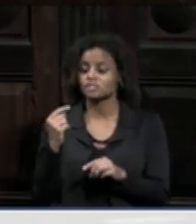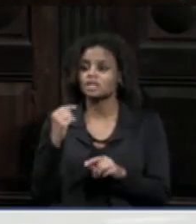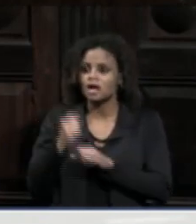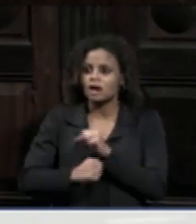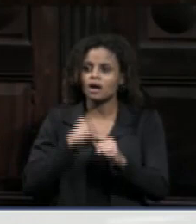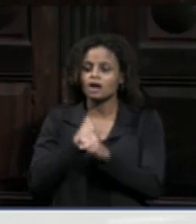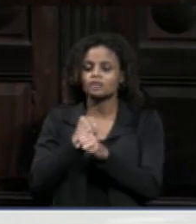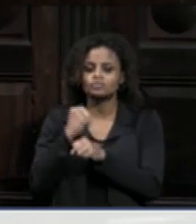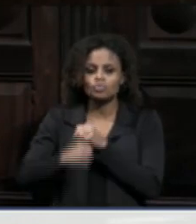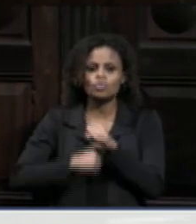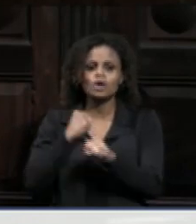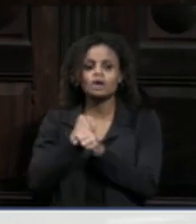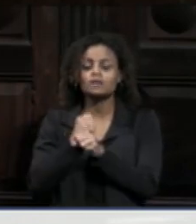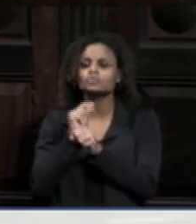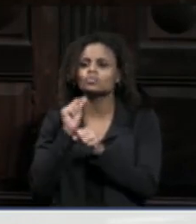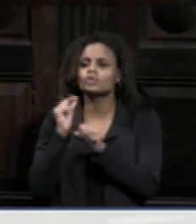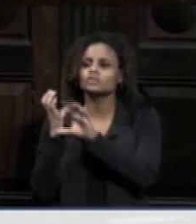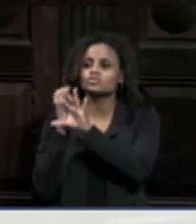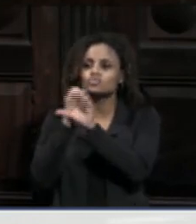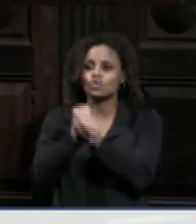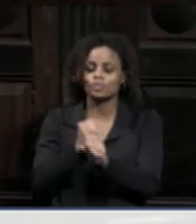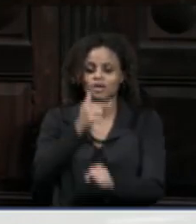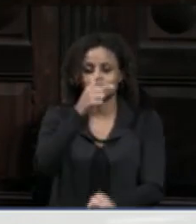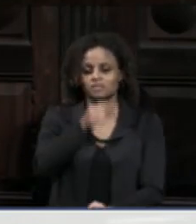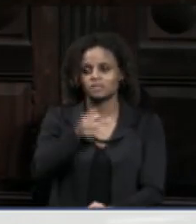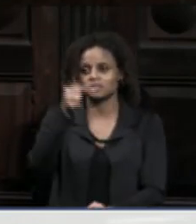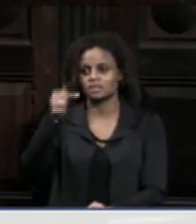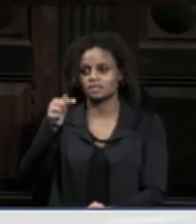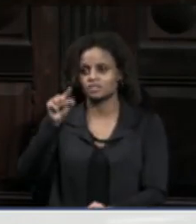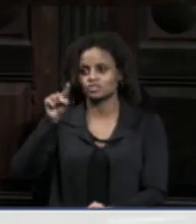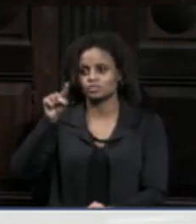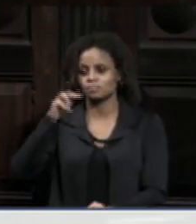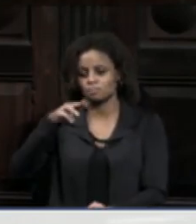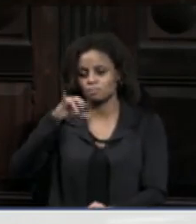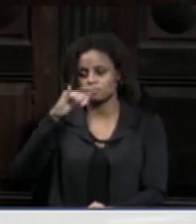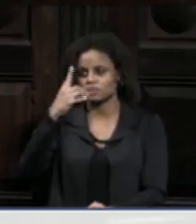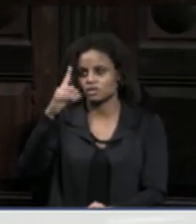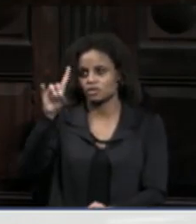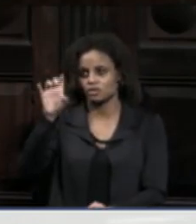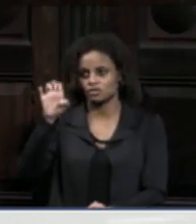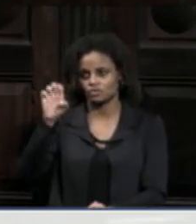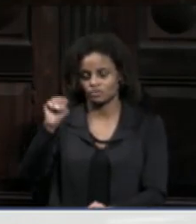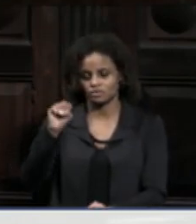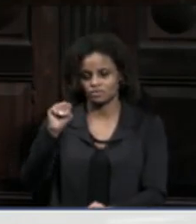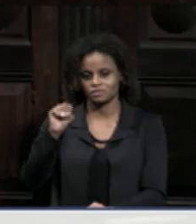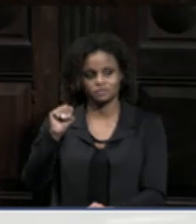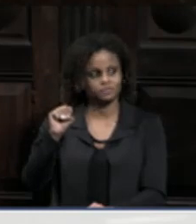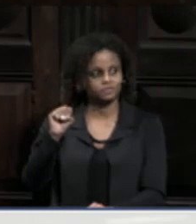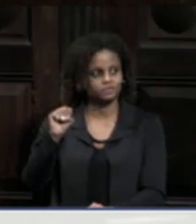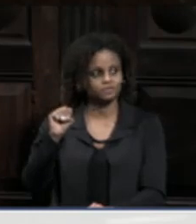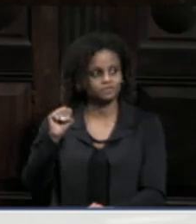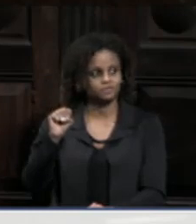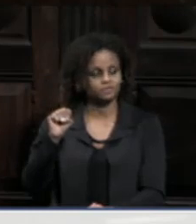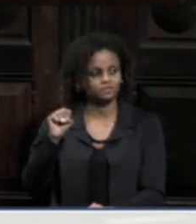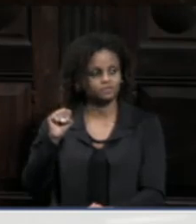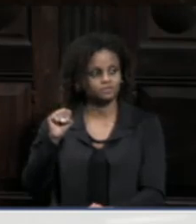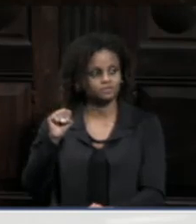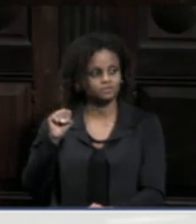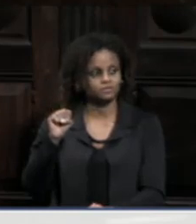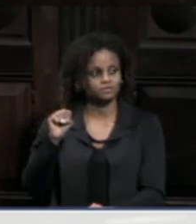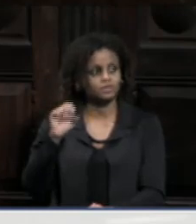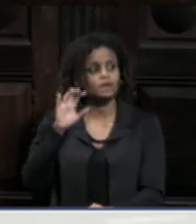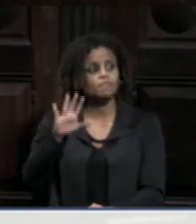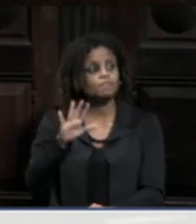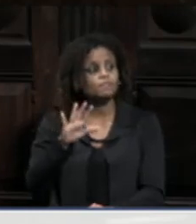anualmente em 77 milhões de reais. Mas não tem uma linha dizendo que,